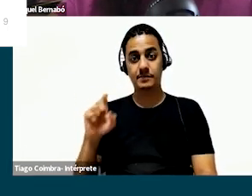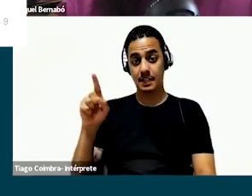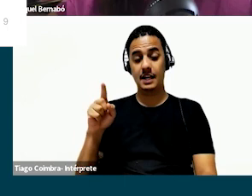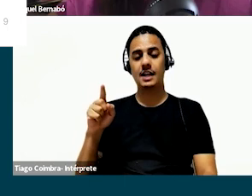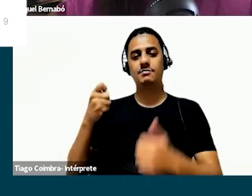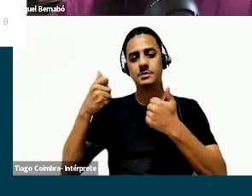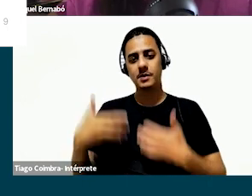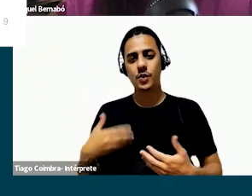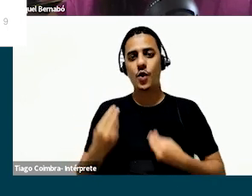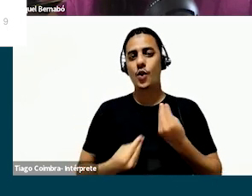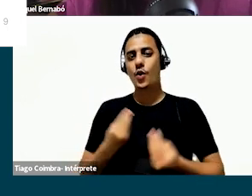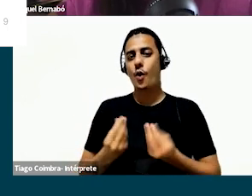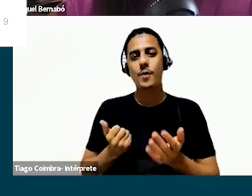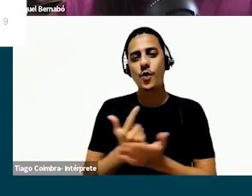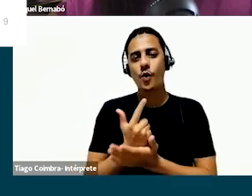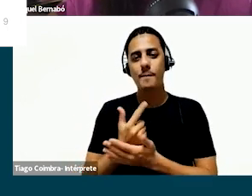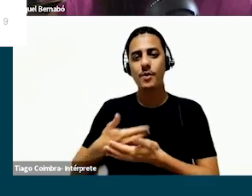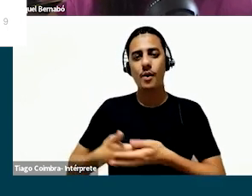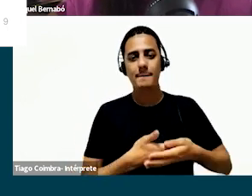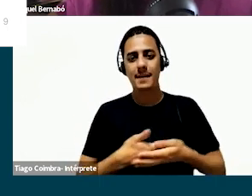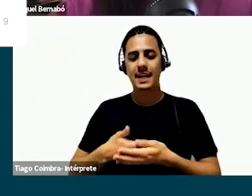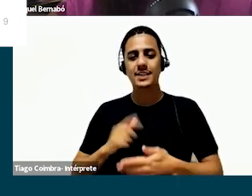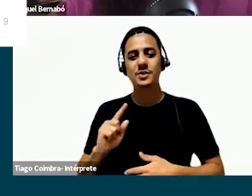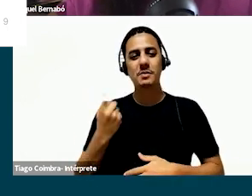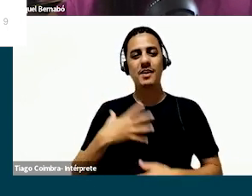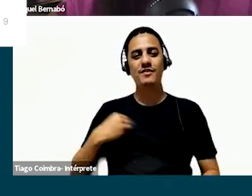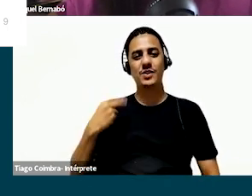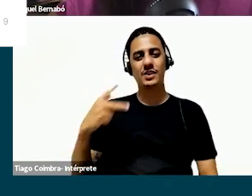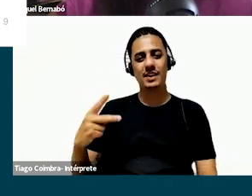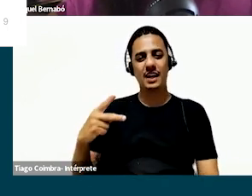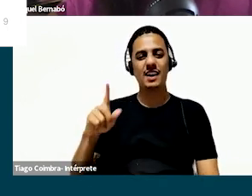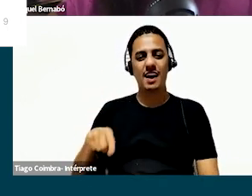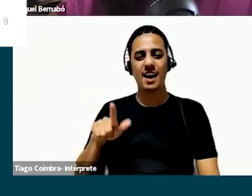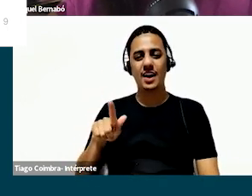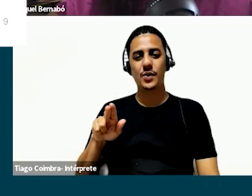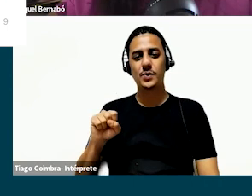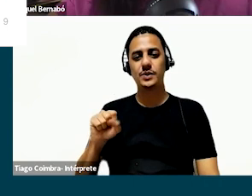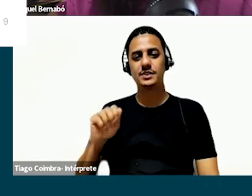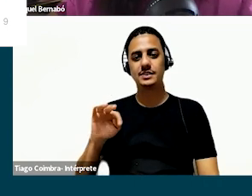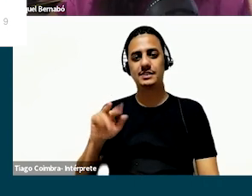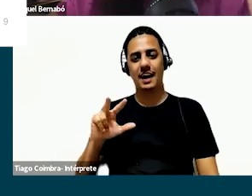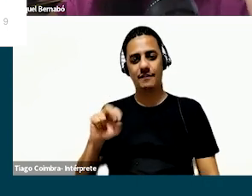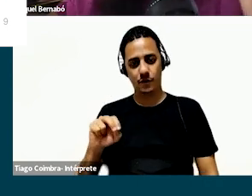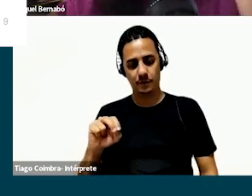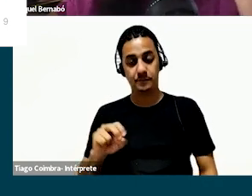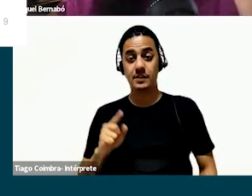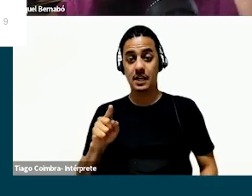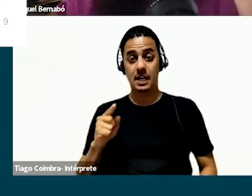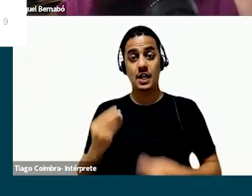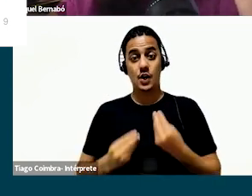ele compartilhou com a gente uma história de quando ele comprou o berço do primeiro filho dele, Gustavo. Se eu não me engano, o nome dele era